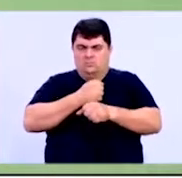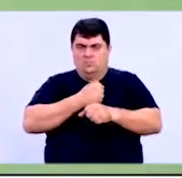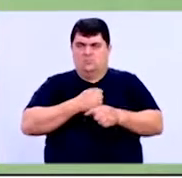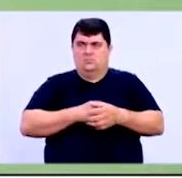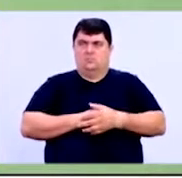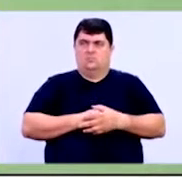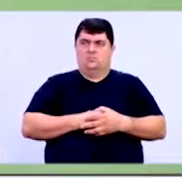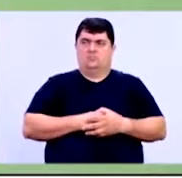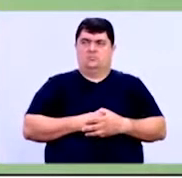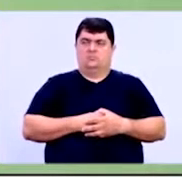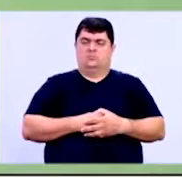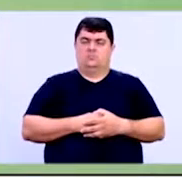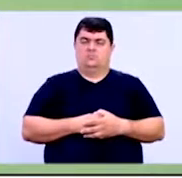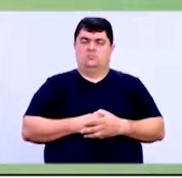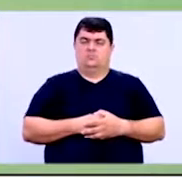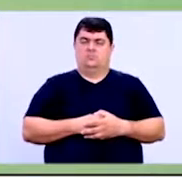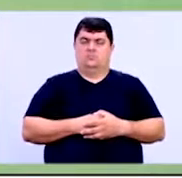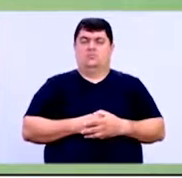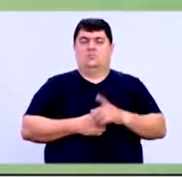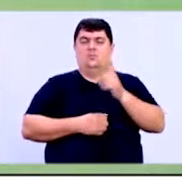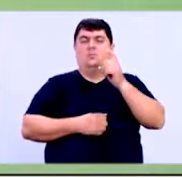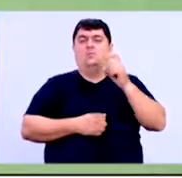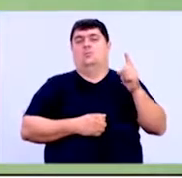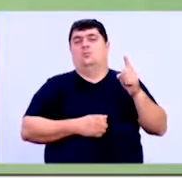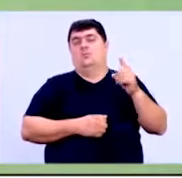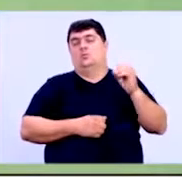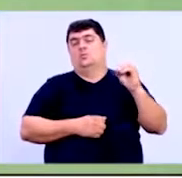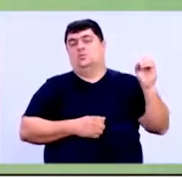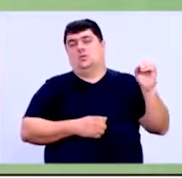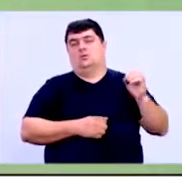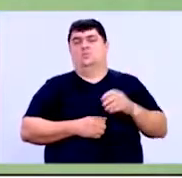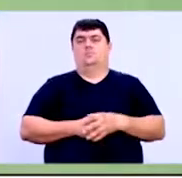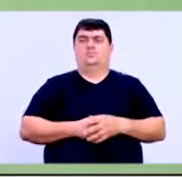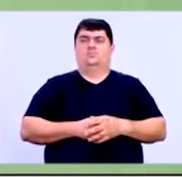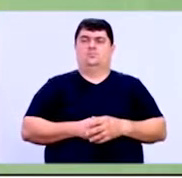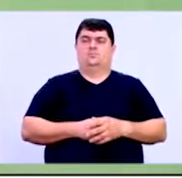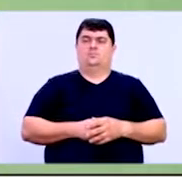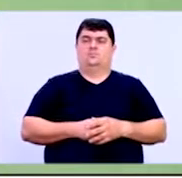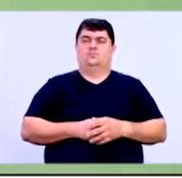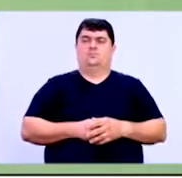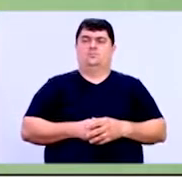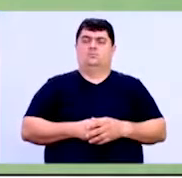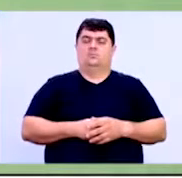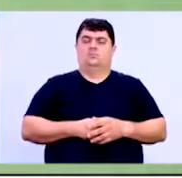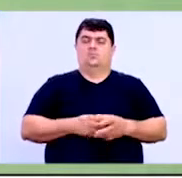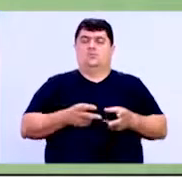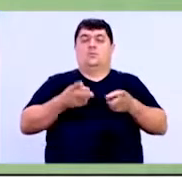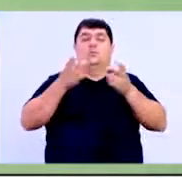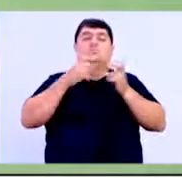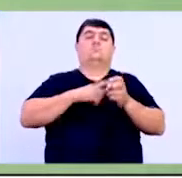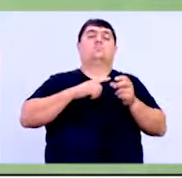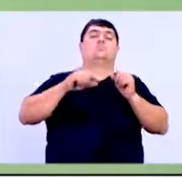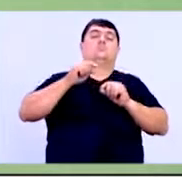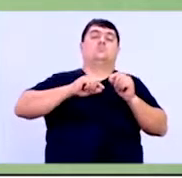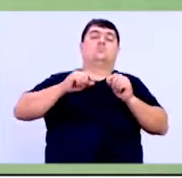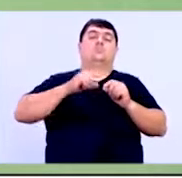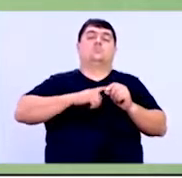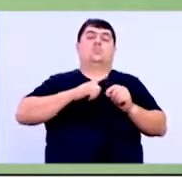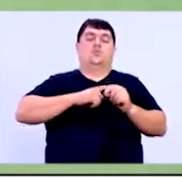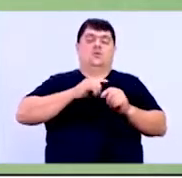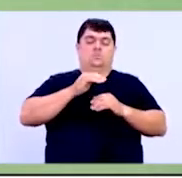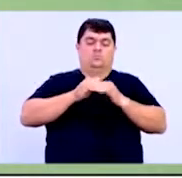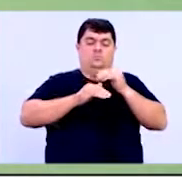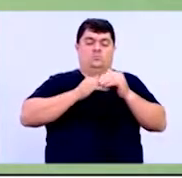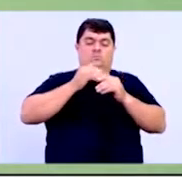900, 1000, 1100, olha aqui, ó. Então, percebo que agora a gente vai ter um